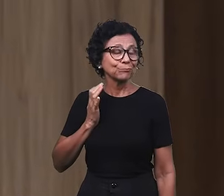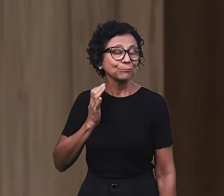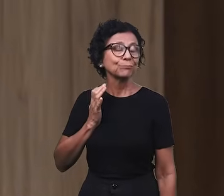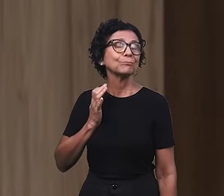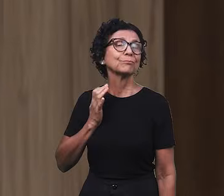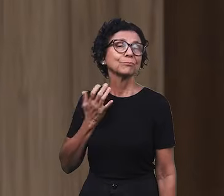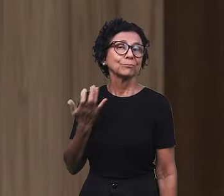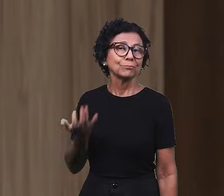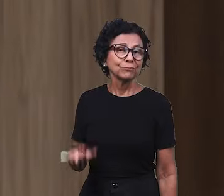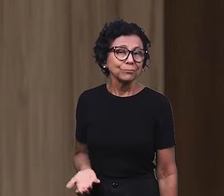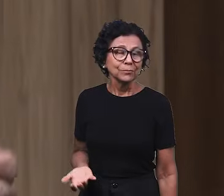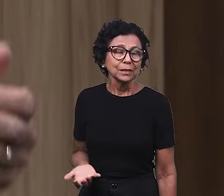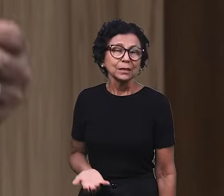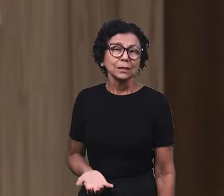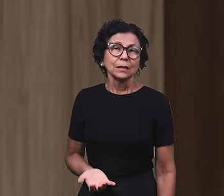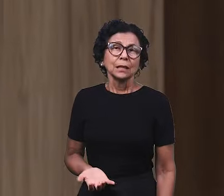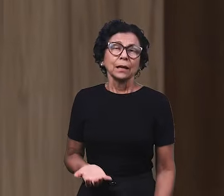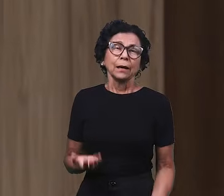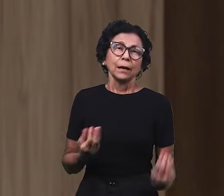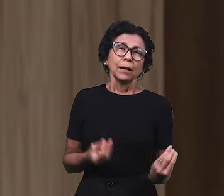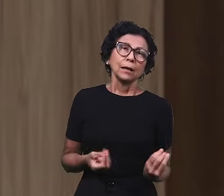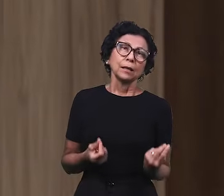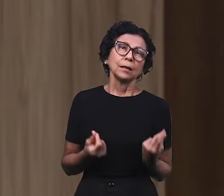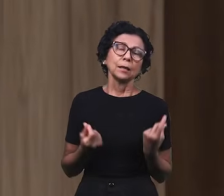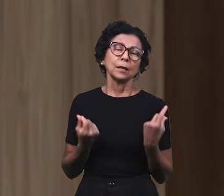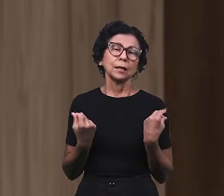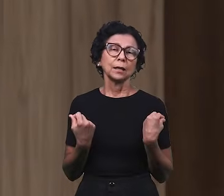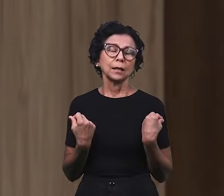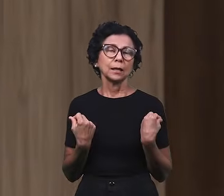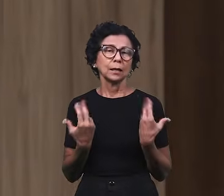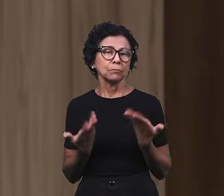tá? E para poder fazer